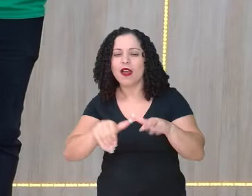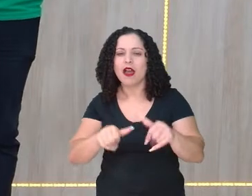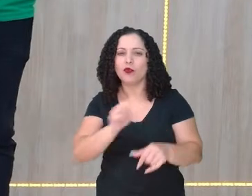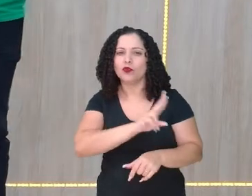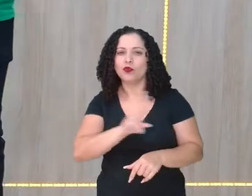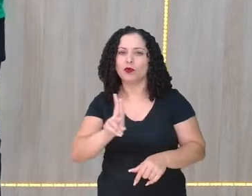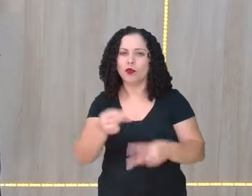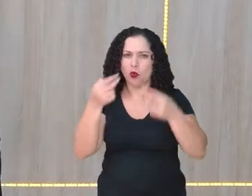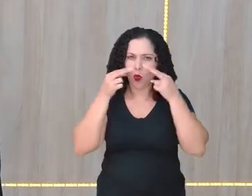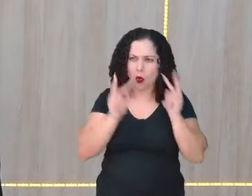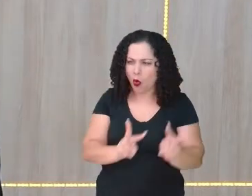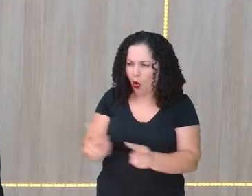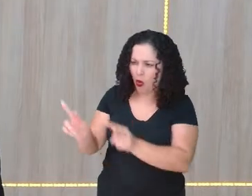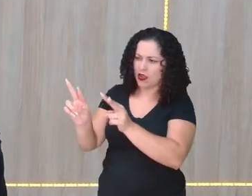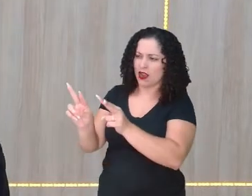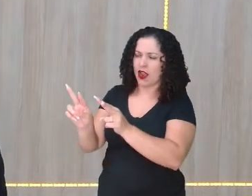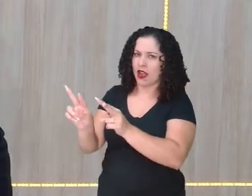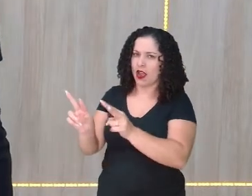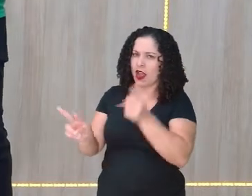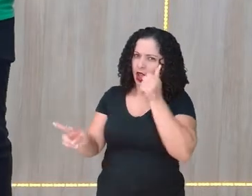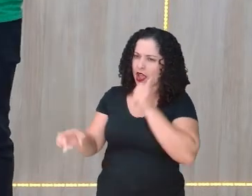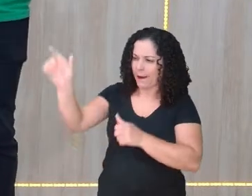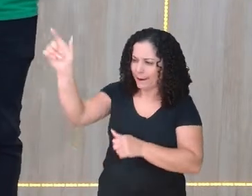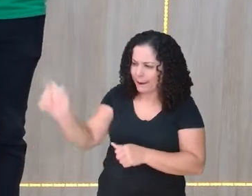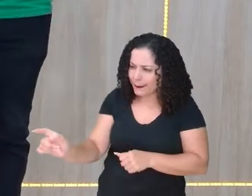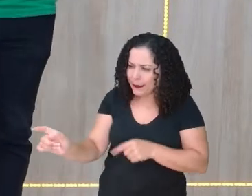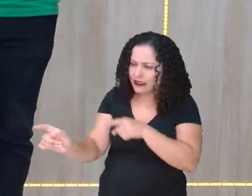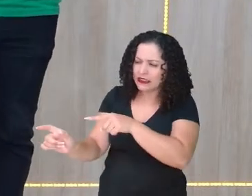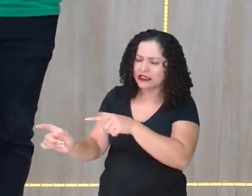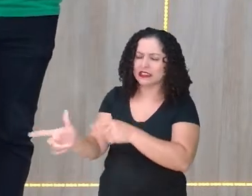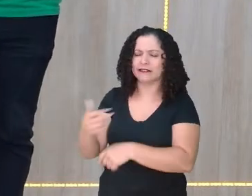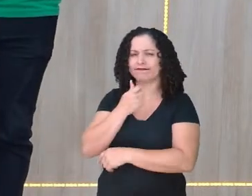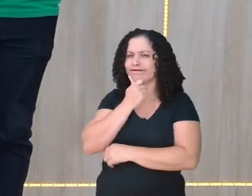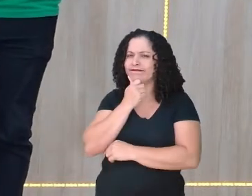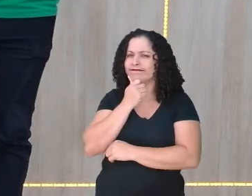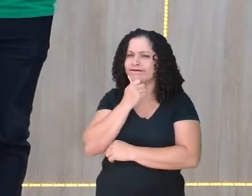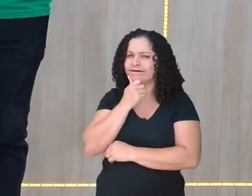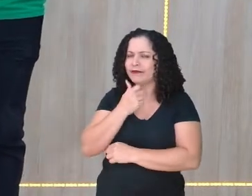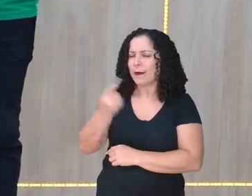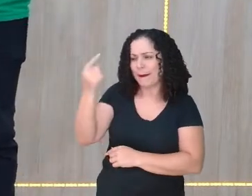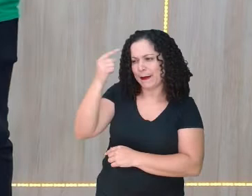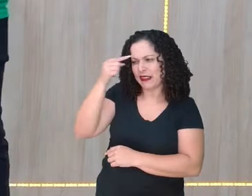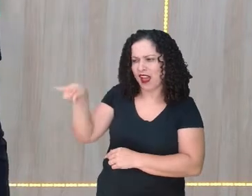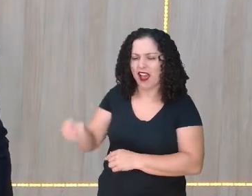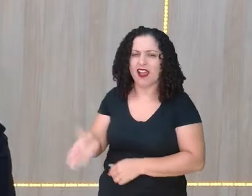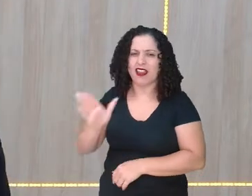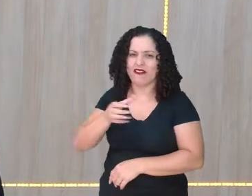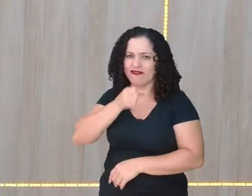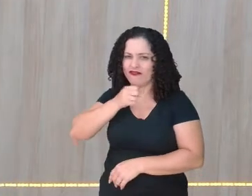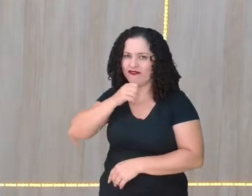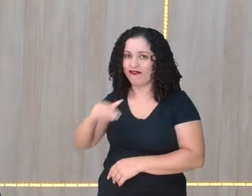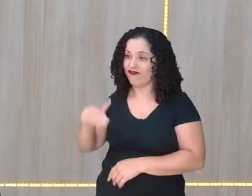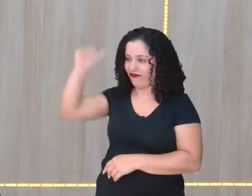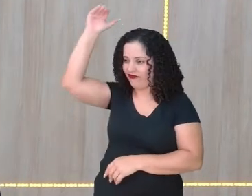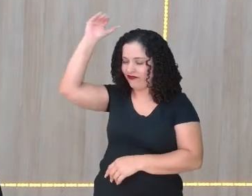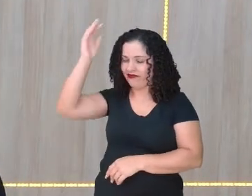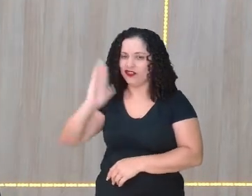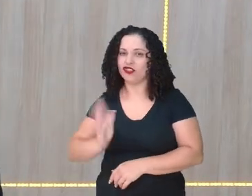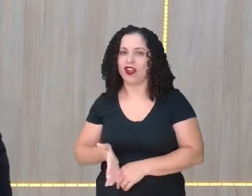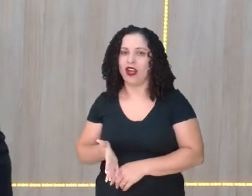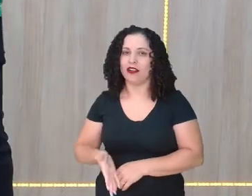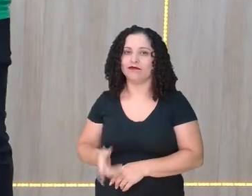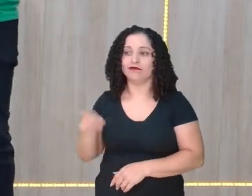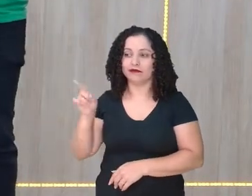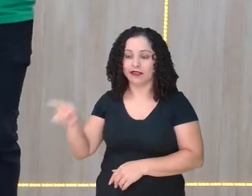olho para uma menina que eu acho que não devia estar naquela sala, devia estar numa sala ou mais para baixo ou mais para cima. A ideia de